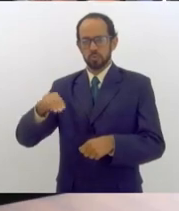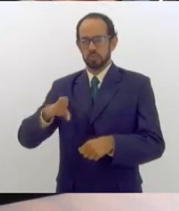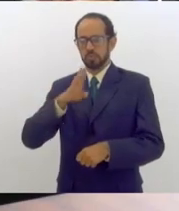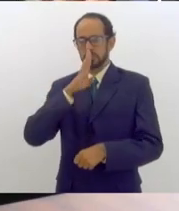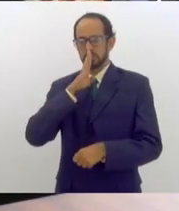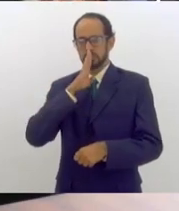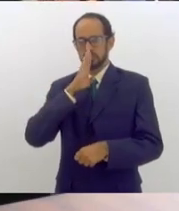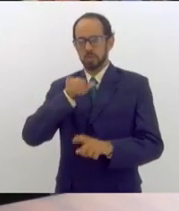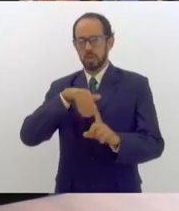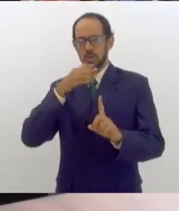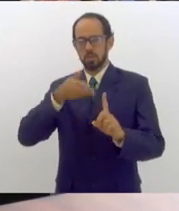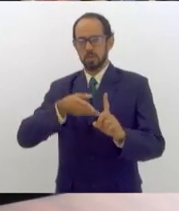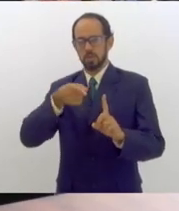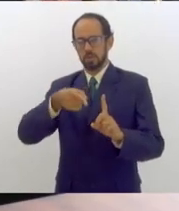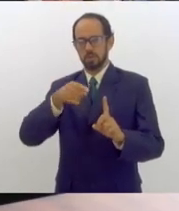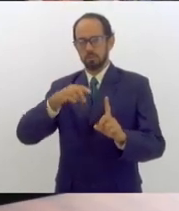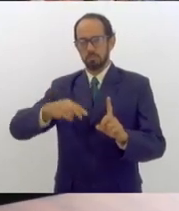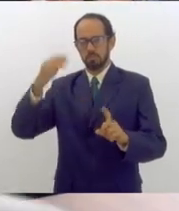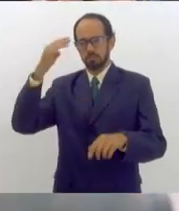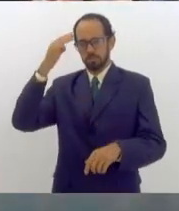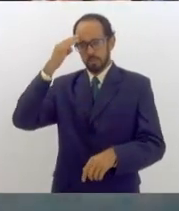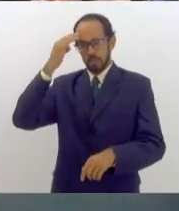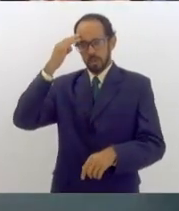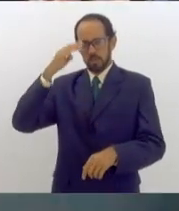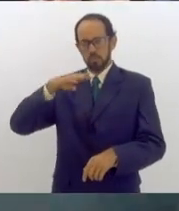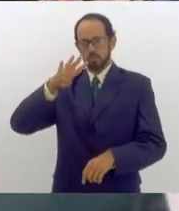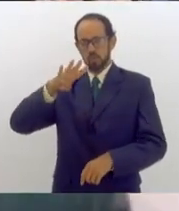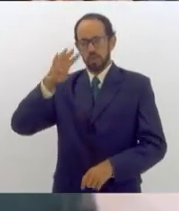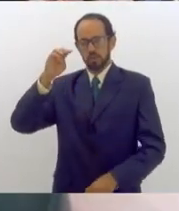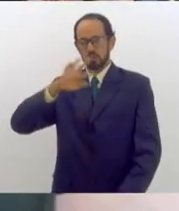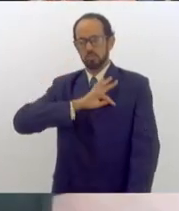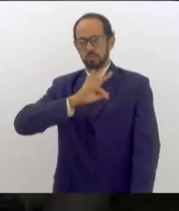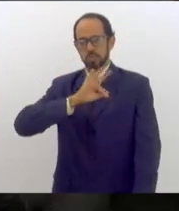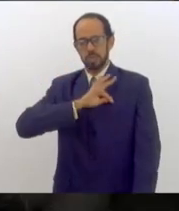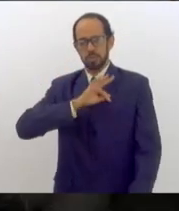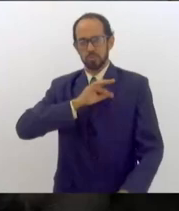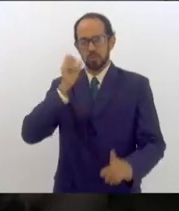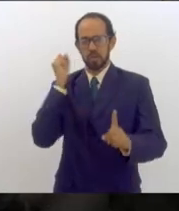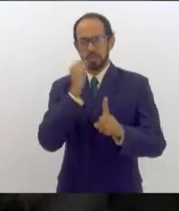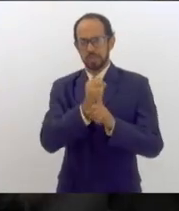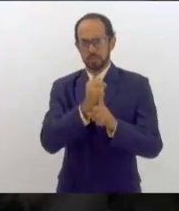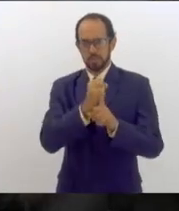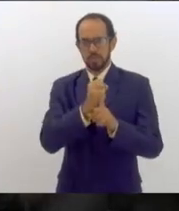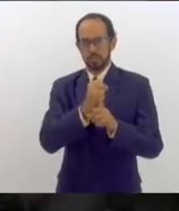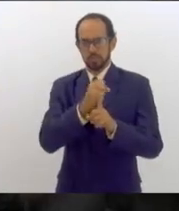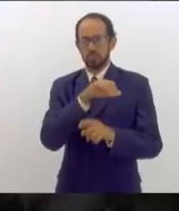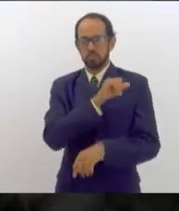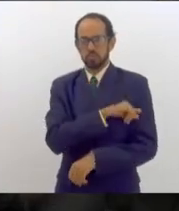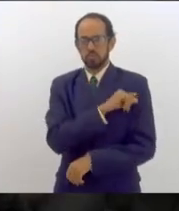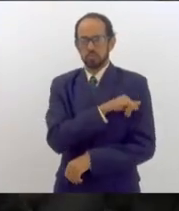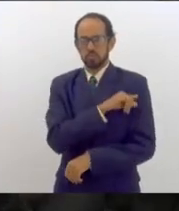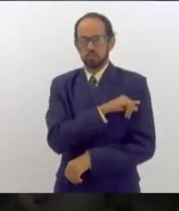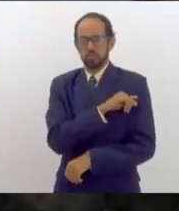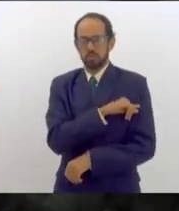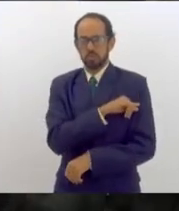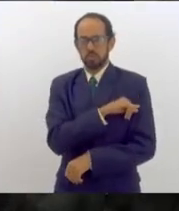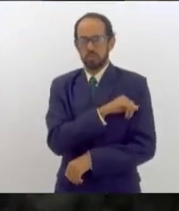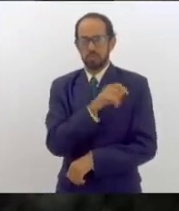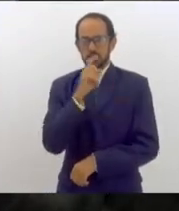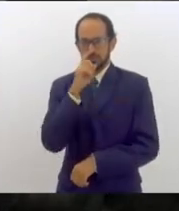homenagem a memória dos quatro policiais que foram assassinados no Rio de Janeiro então